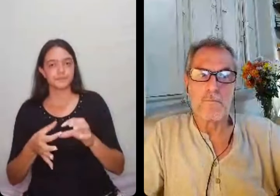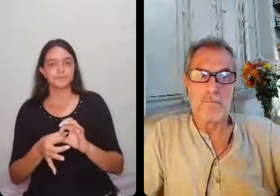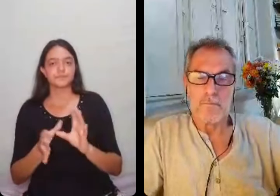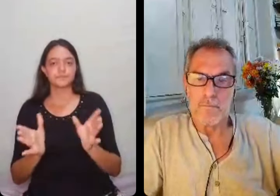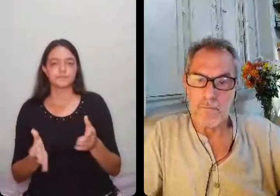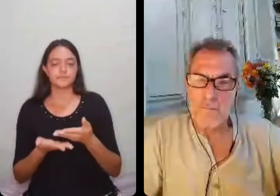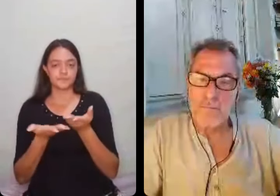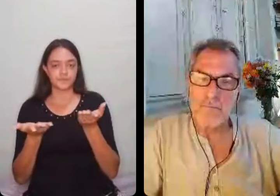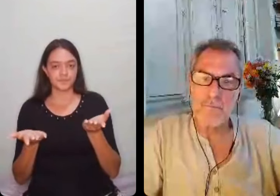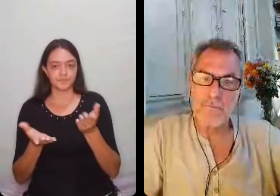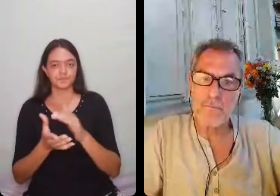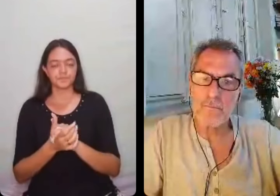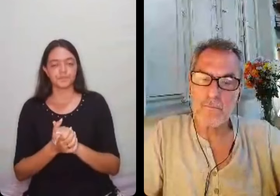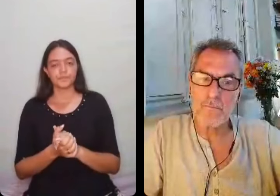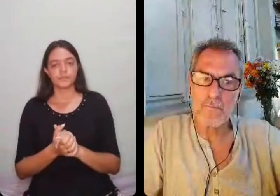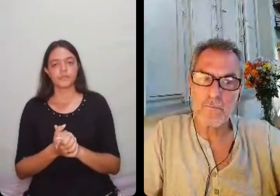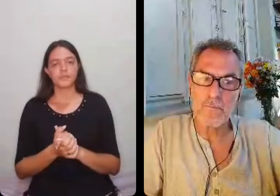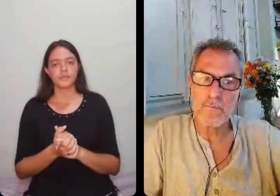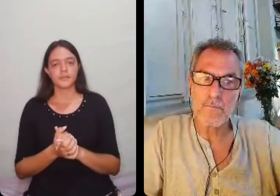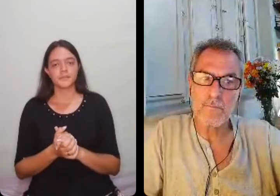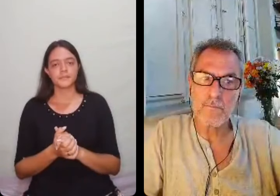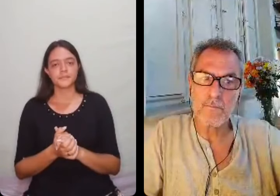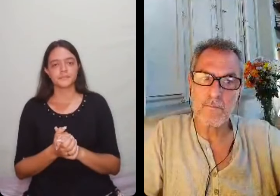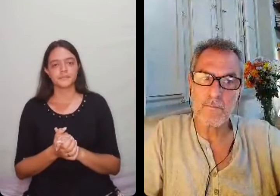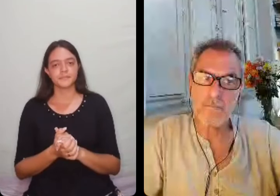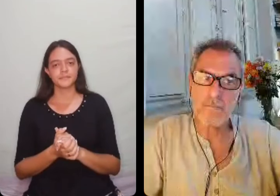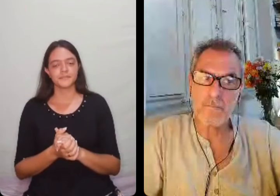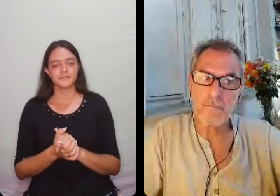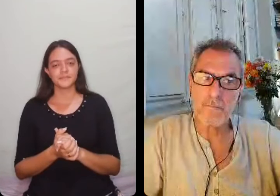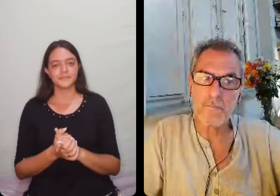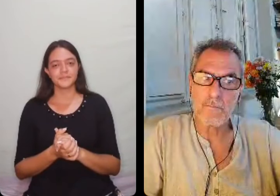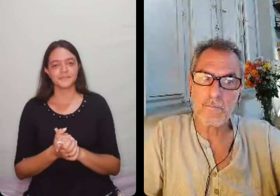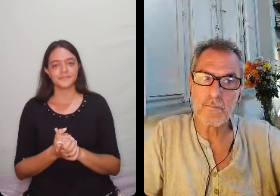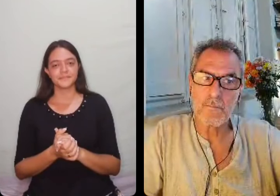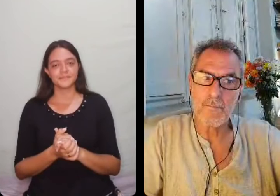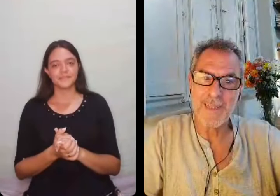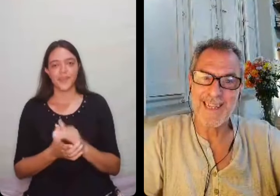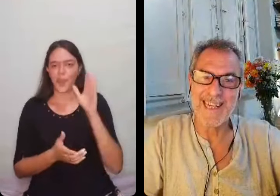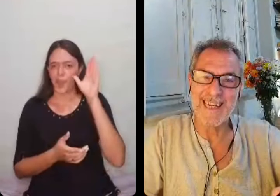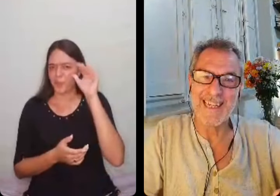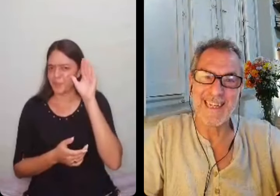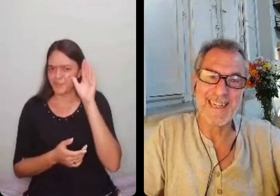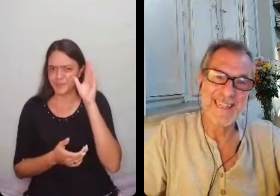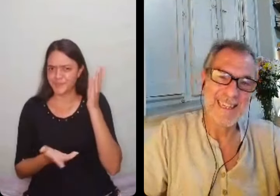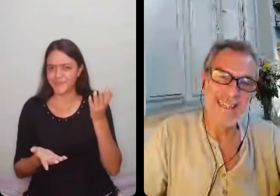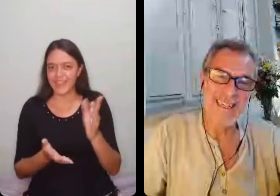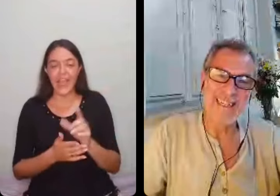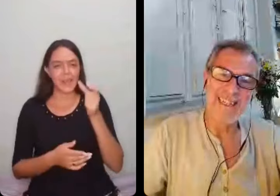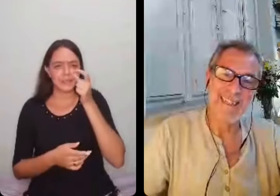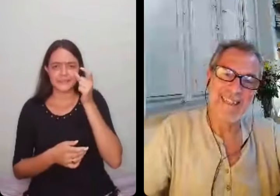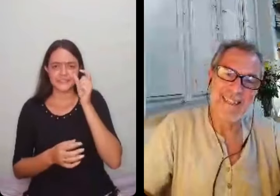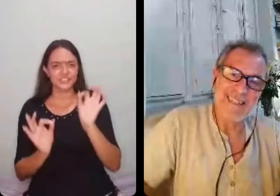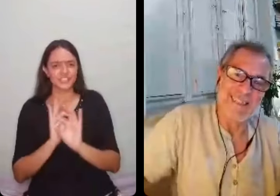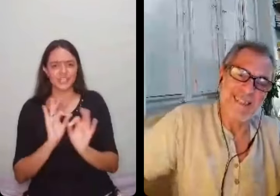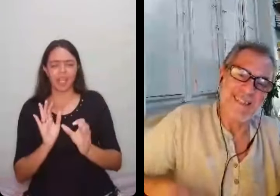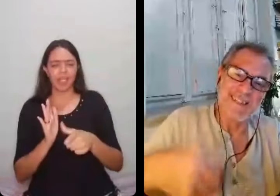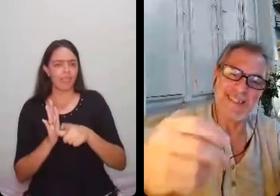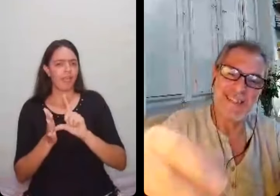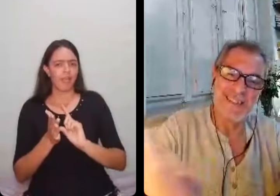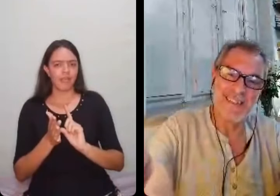Não, gente. Hoje tô muito curiosa, Jussara. Eu não assisti nada anterior porque eu sabia de antemão que a